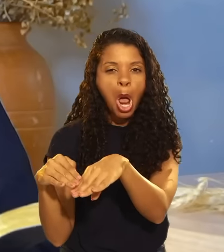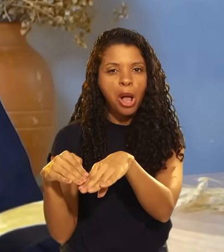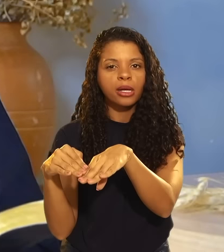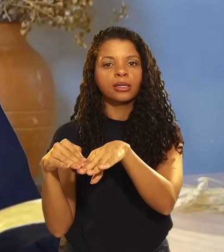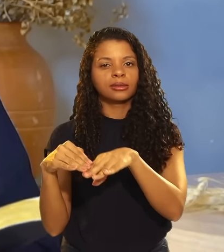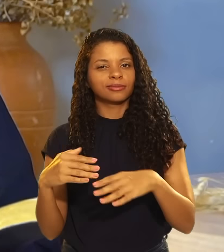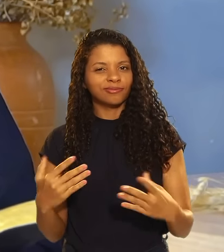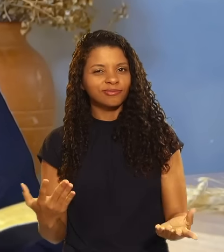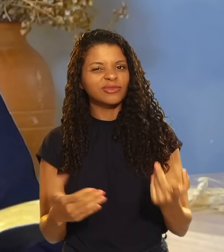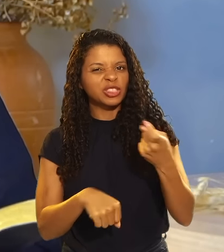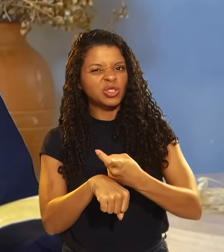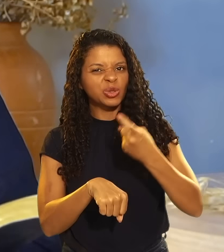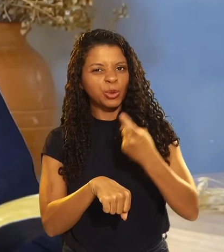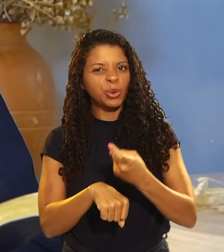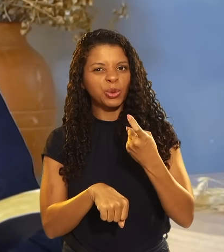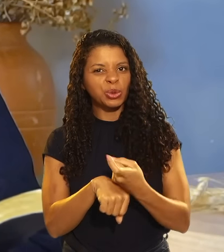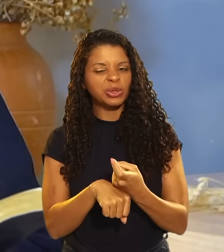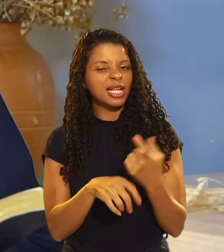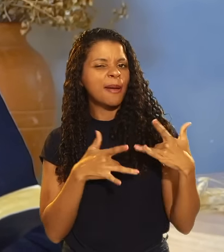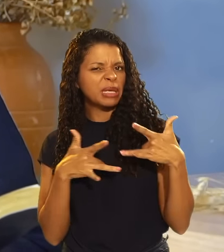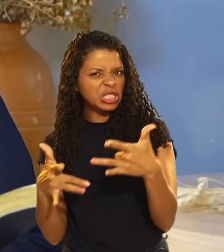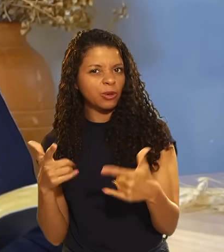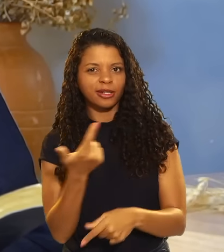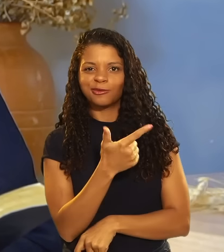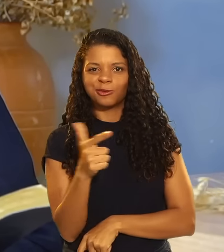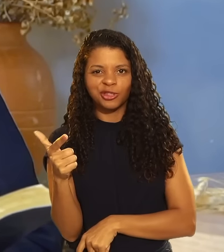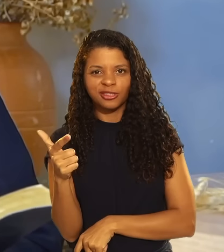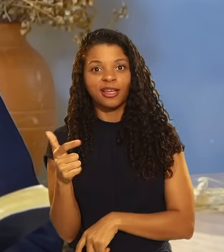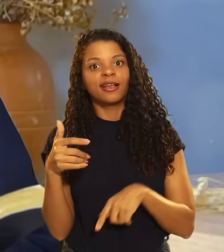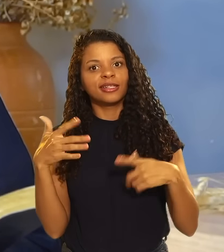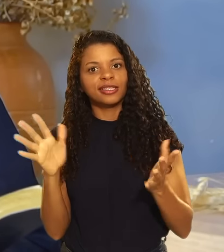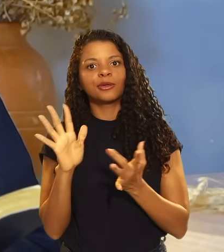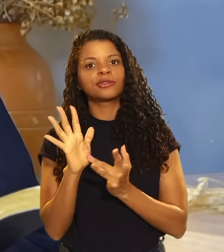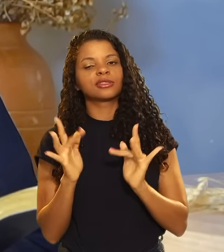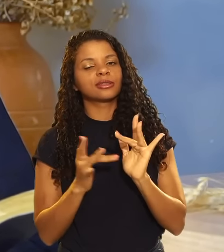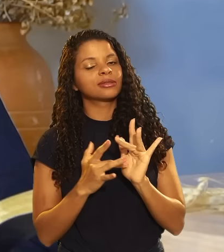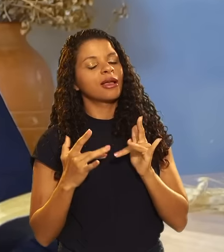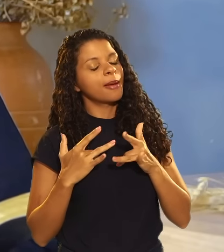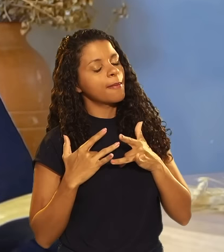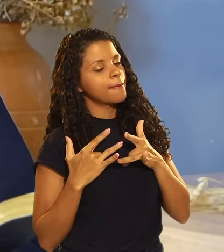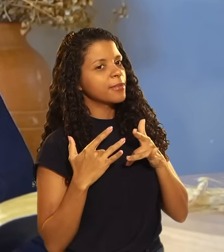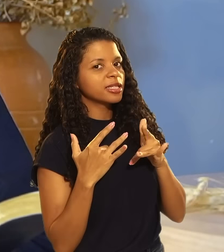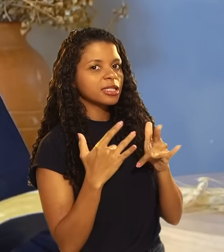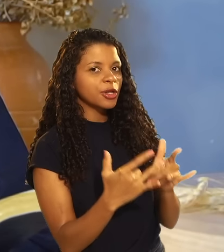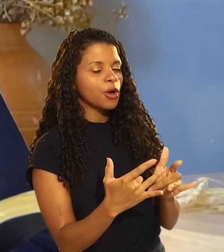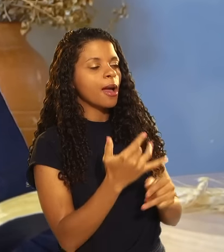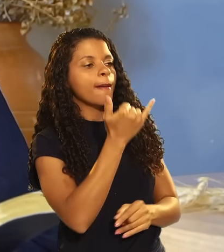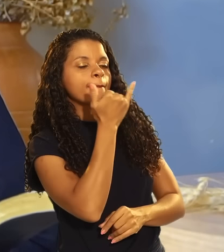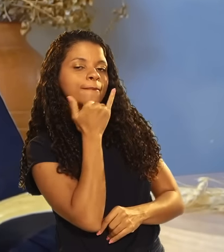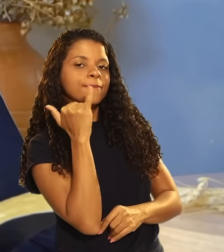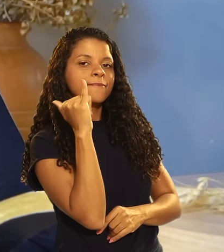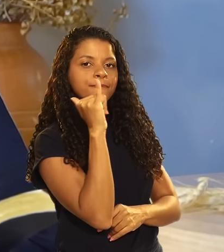Então, não mereciam essa misericórdia. Então, quando Jesus faz, em primeiro lugar, perdoá-lo,